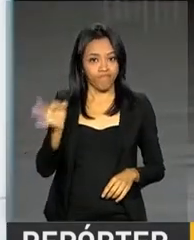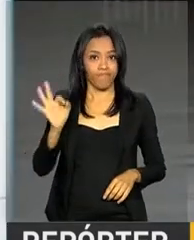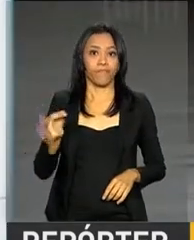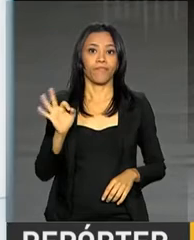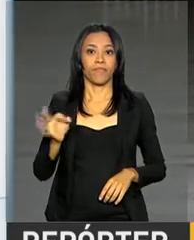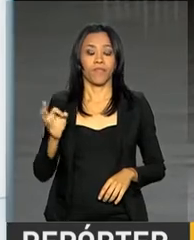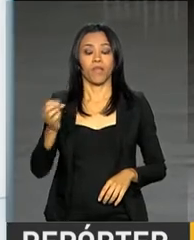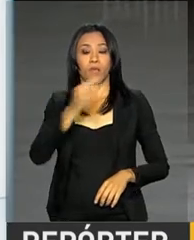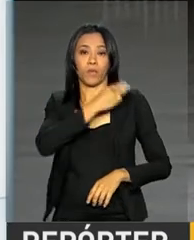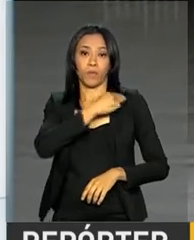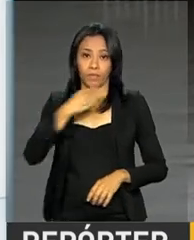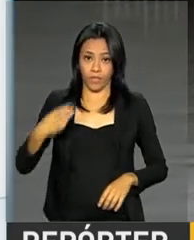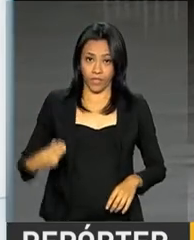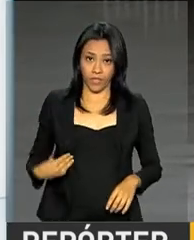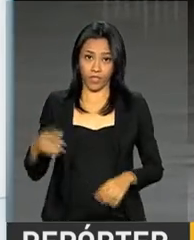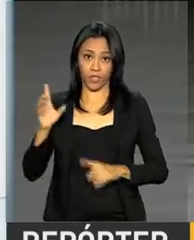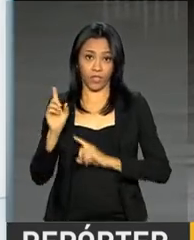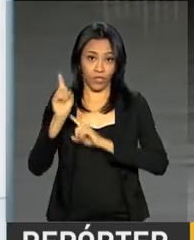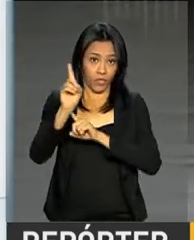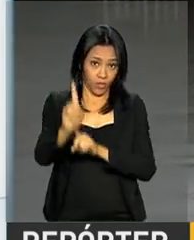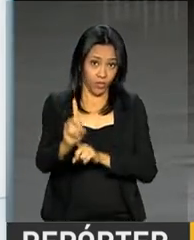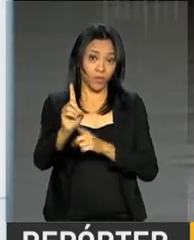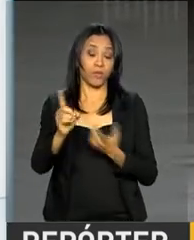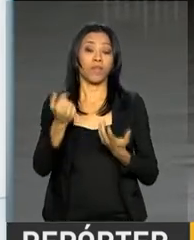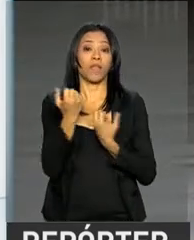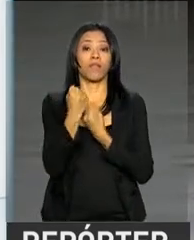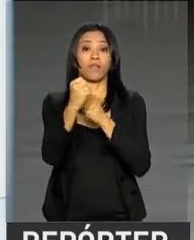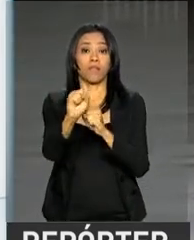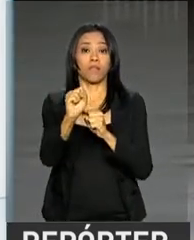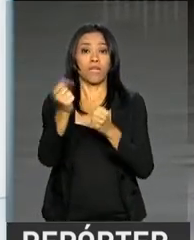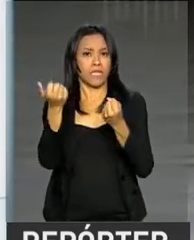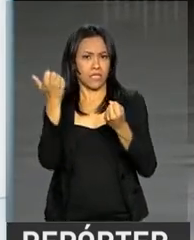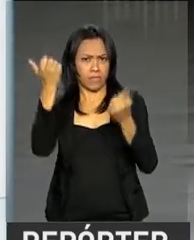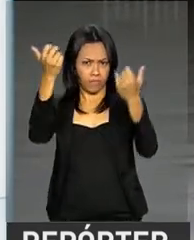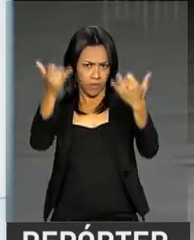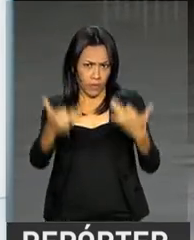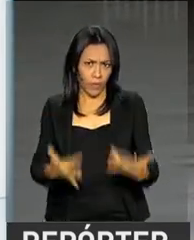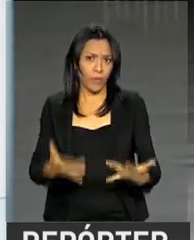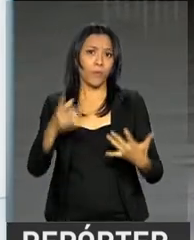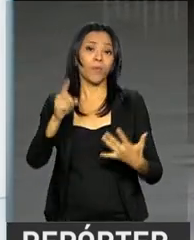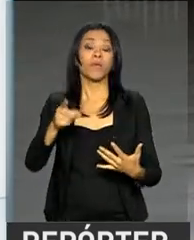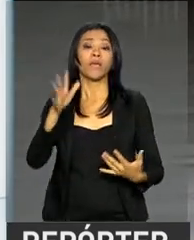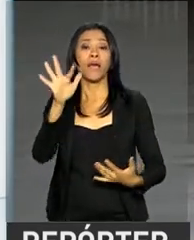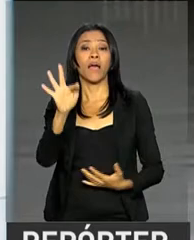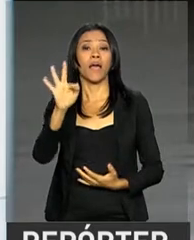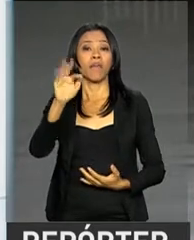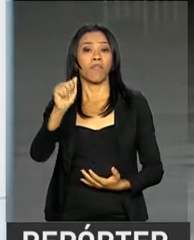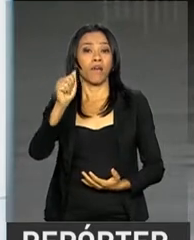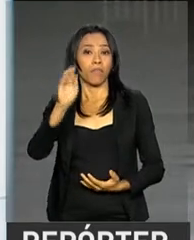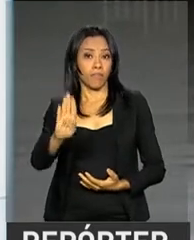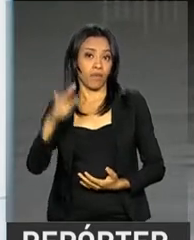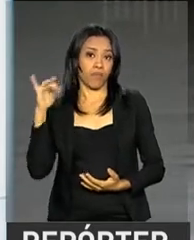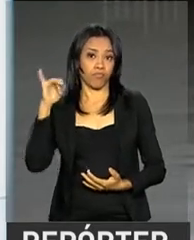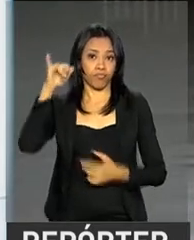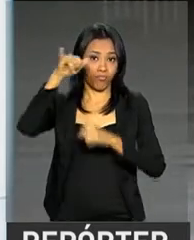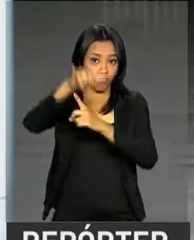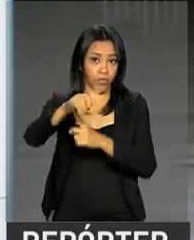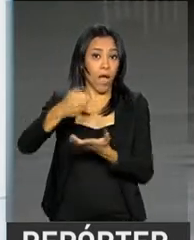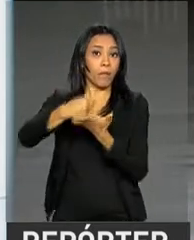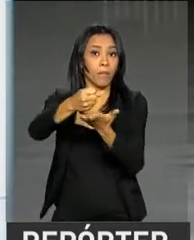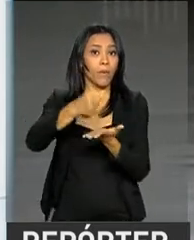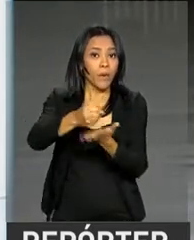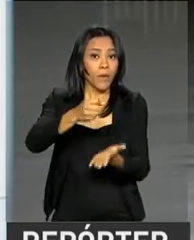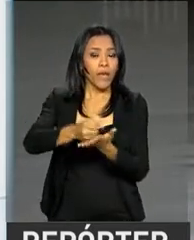o ministro da defesa raúl jungmann determinou que a força aérea brasileira apoia o combate ao incêndio